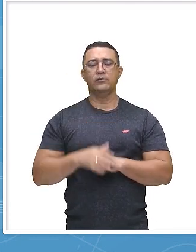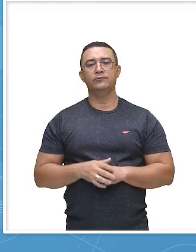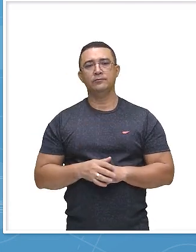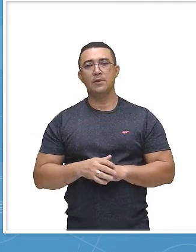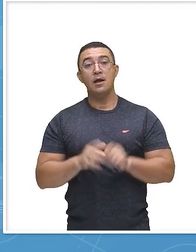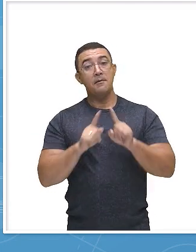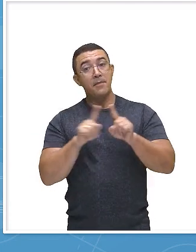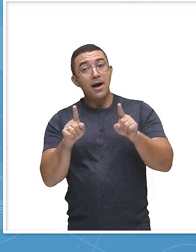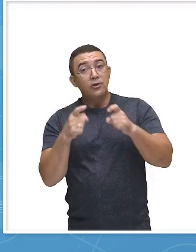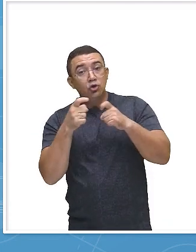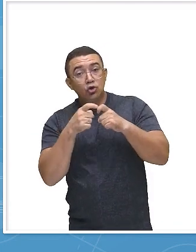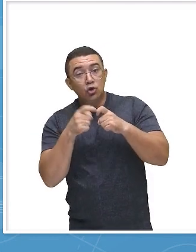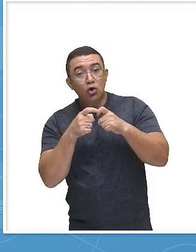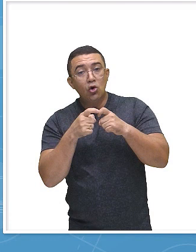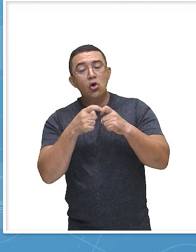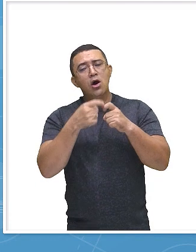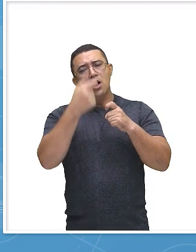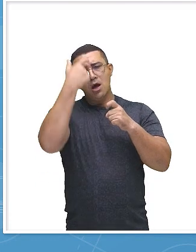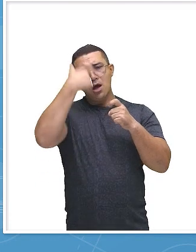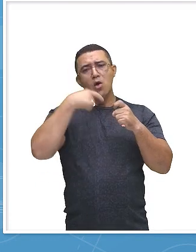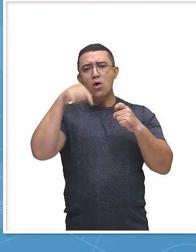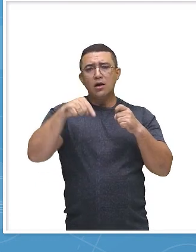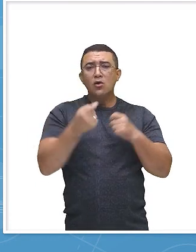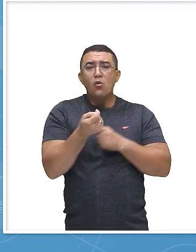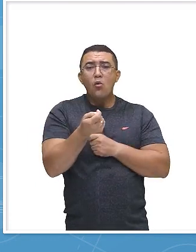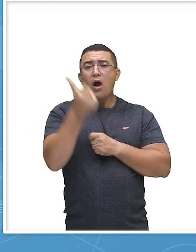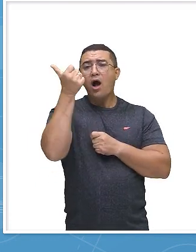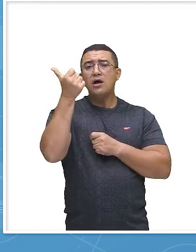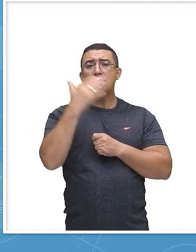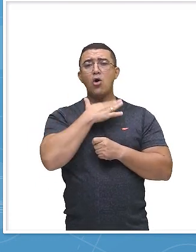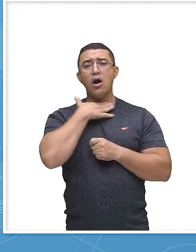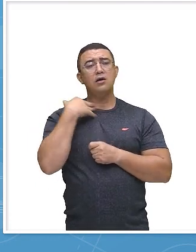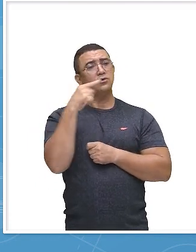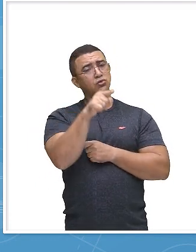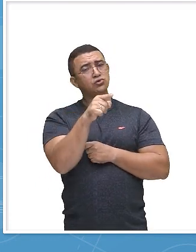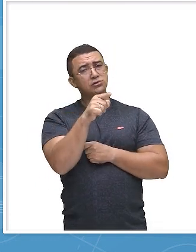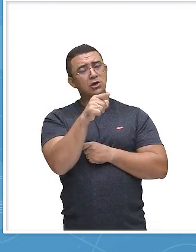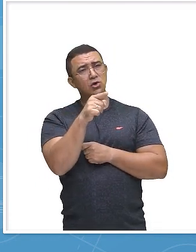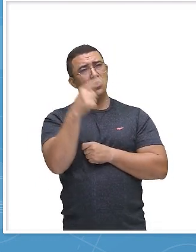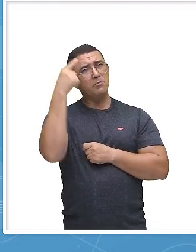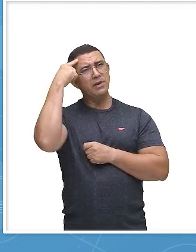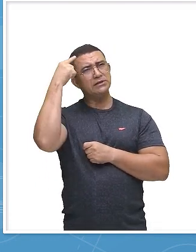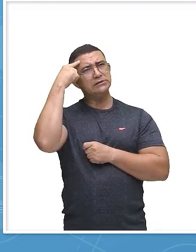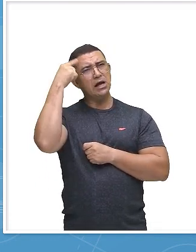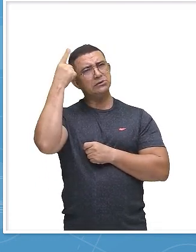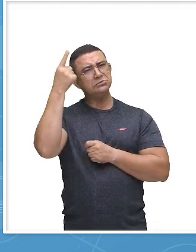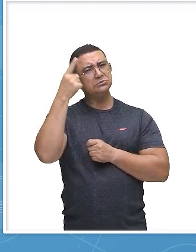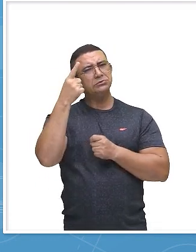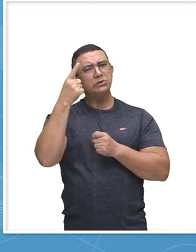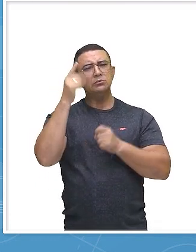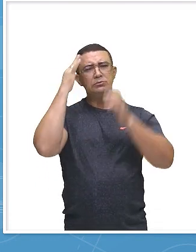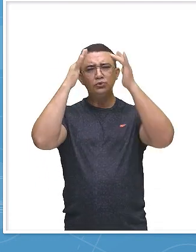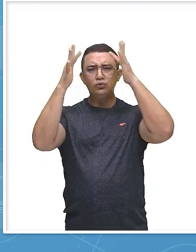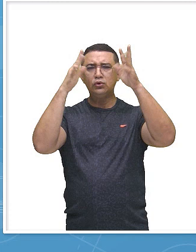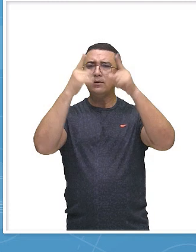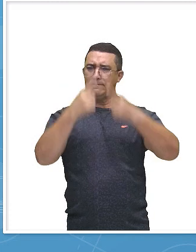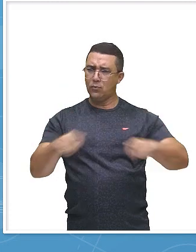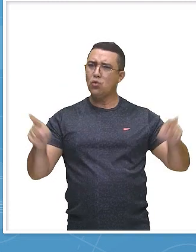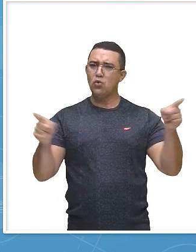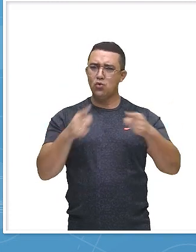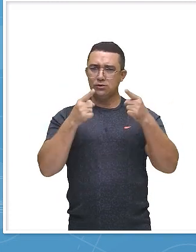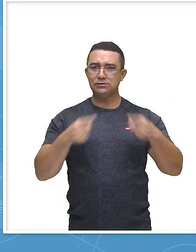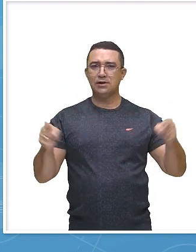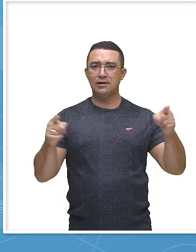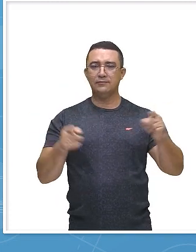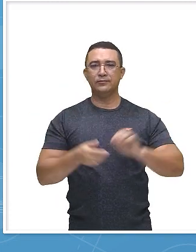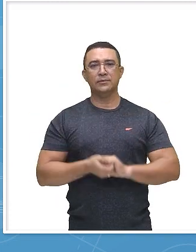Mas, doutor, eu aqui quase morrendo e o senhor ainda pensa em música? Ai, então, senhor, aqui também